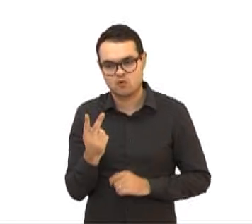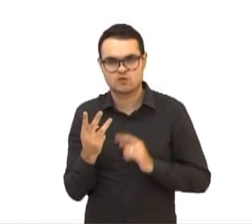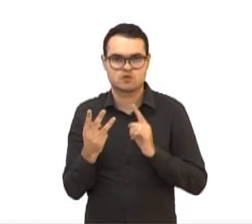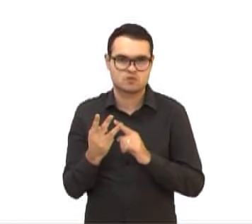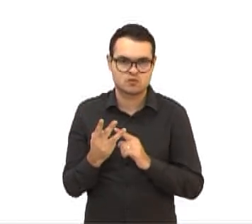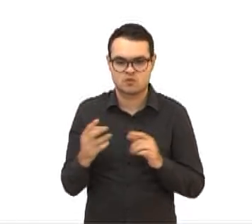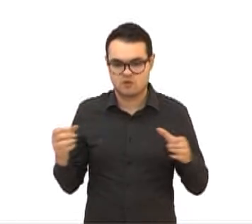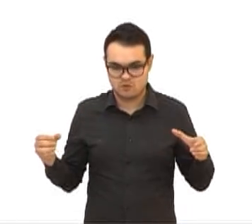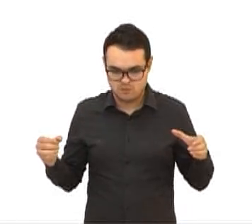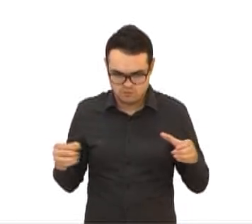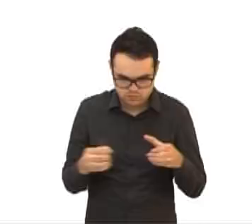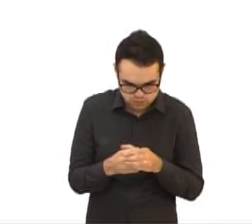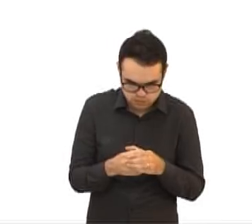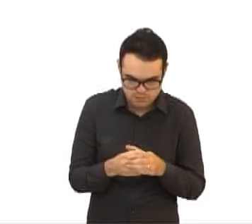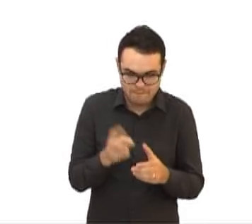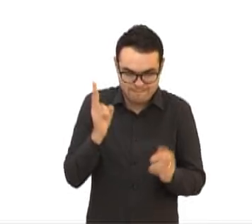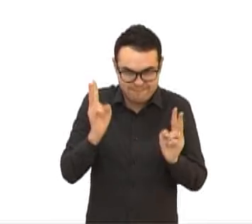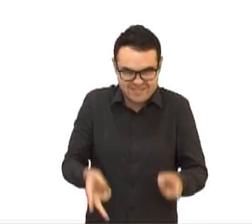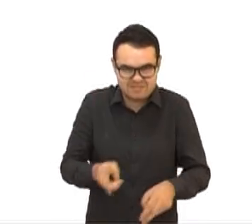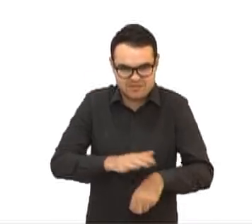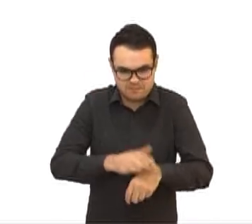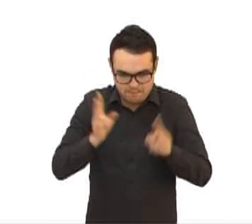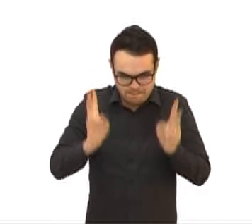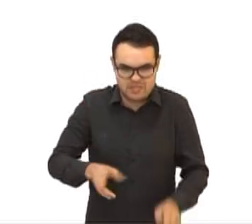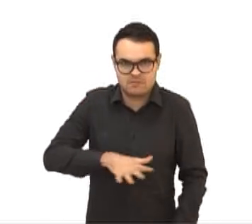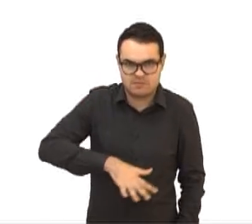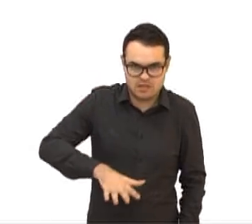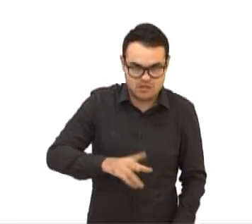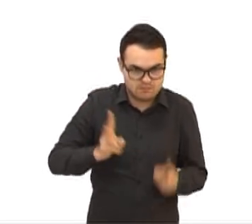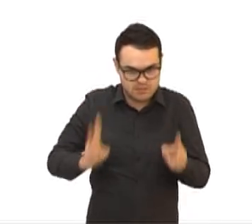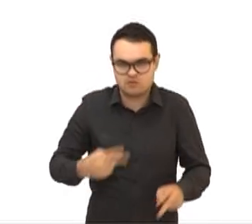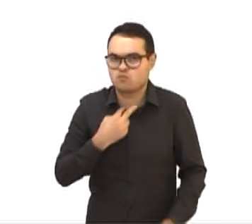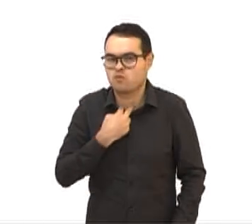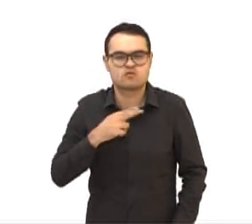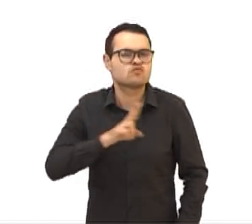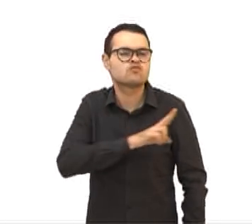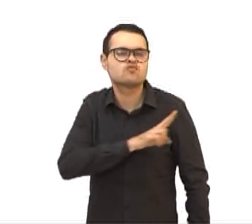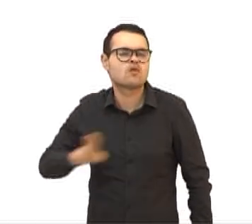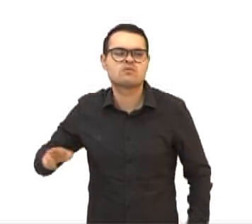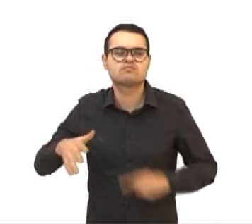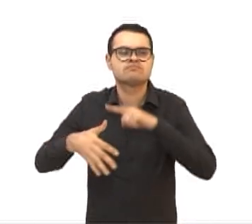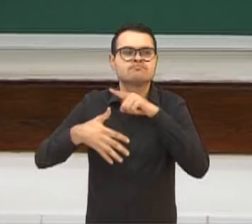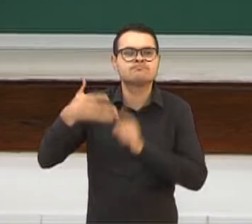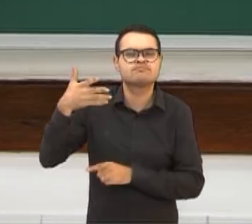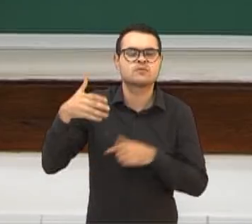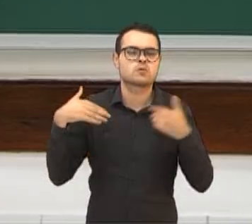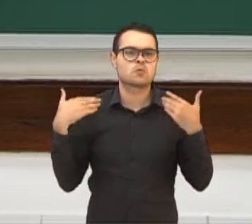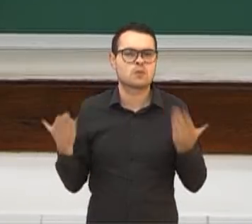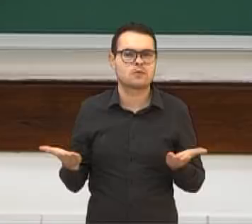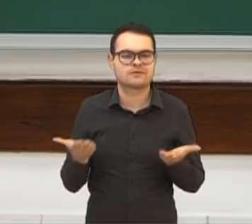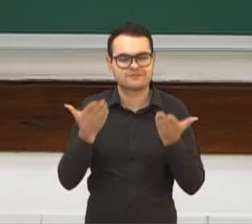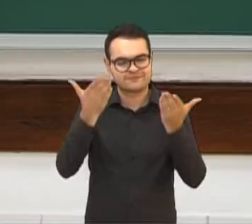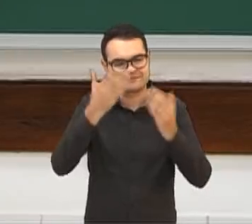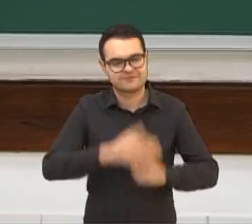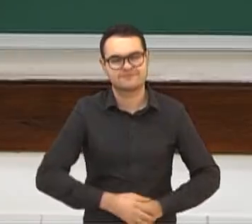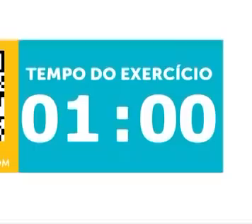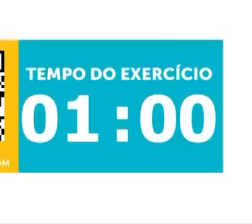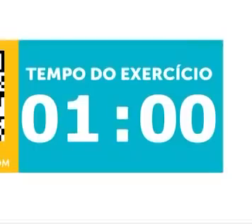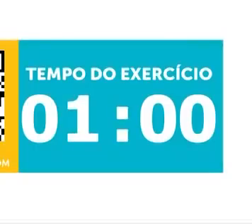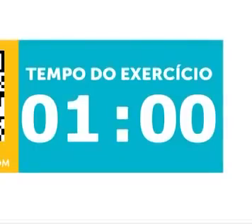não podem ocupar o mesmo lugar no espaço ao mesmo tempo, denominamos de... Temos as opções? Agora é com